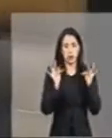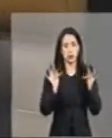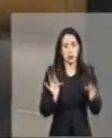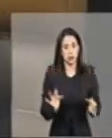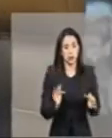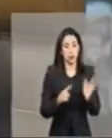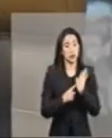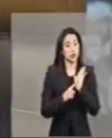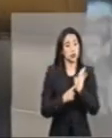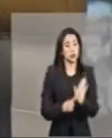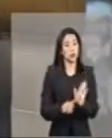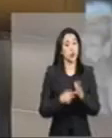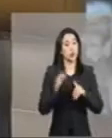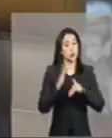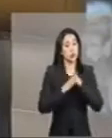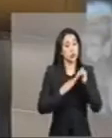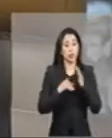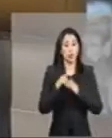da prática